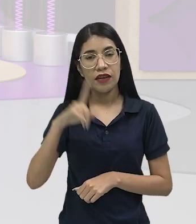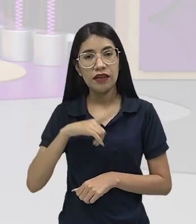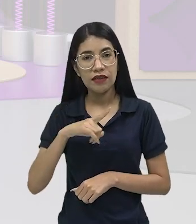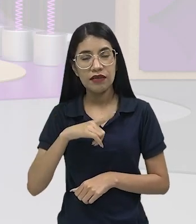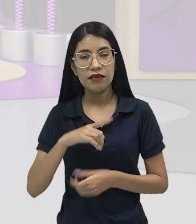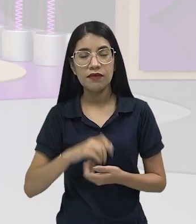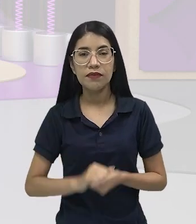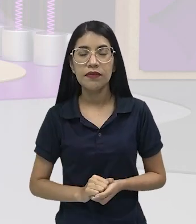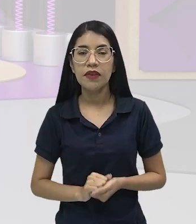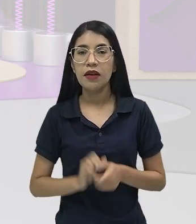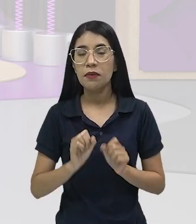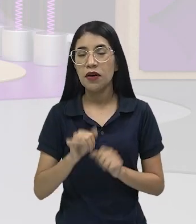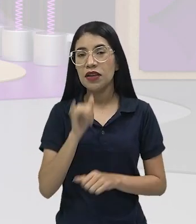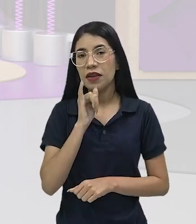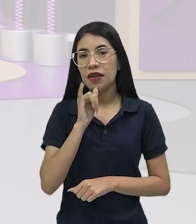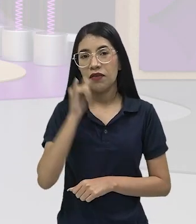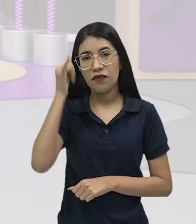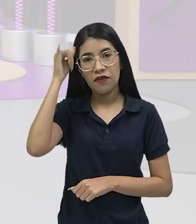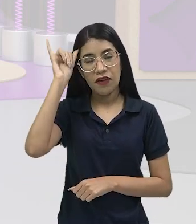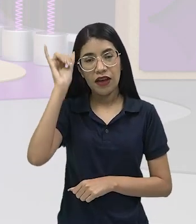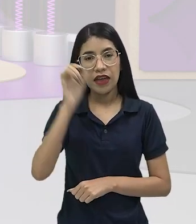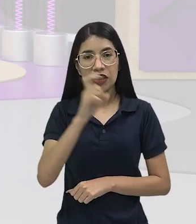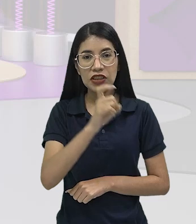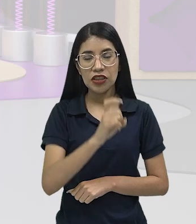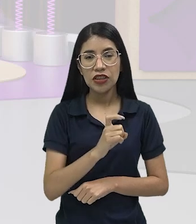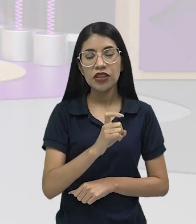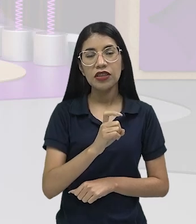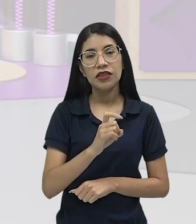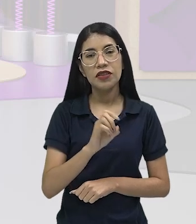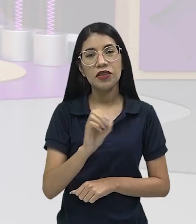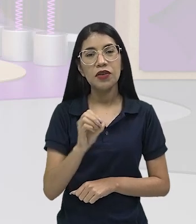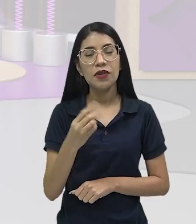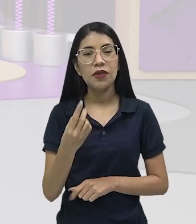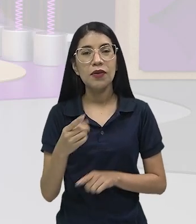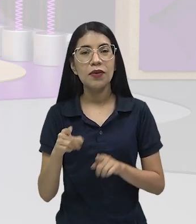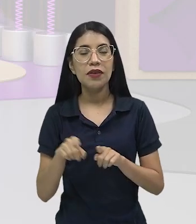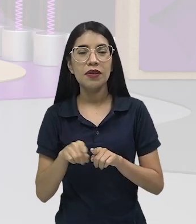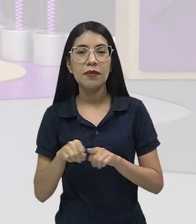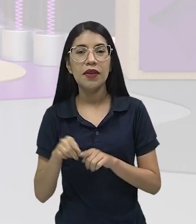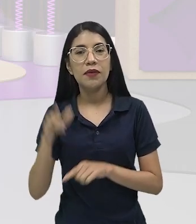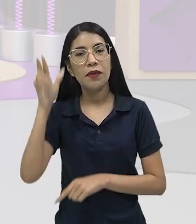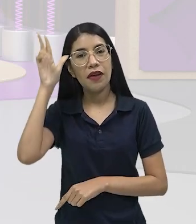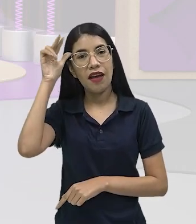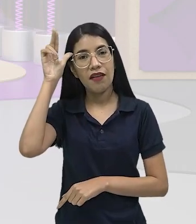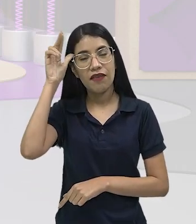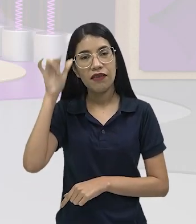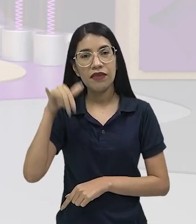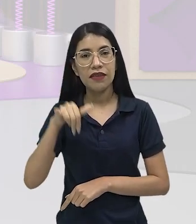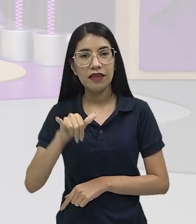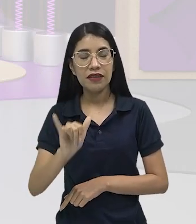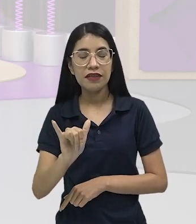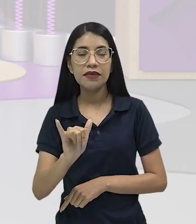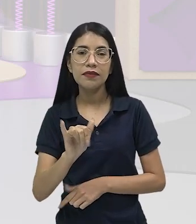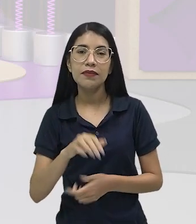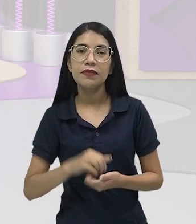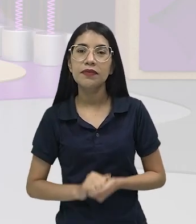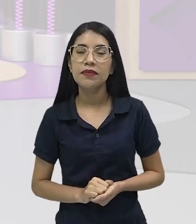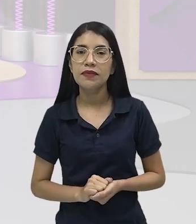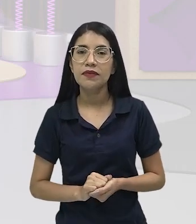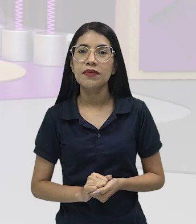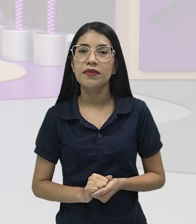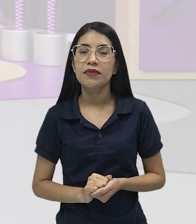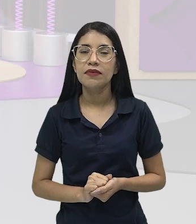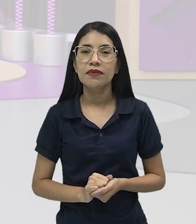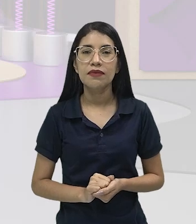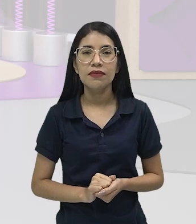pode dizer que a tua vaca vai ser X, você pode dizer que o teu cavalo vai ser Y, você pode dizer